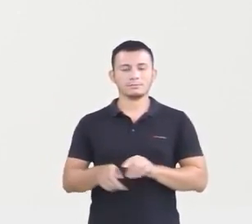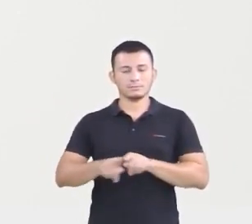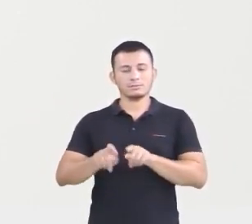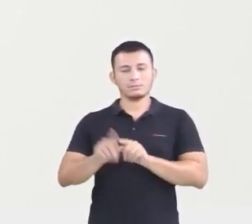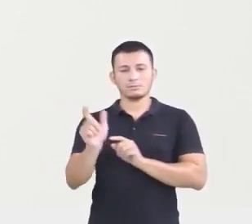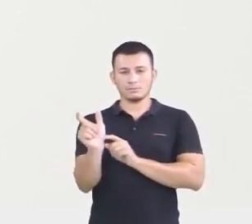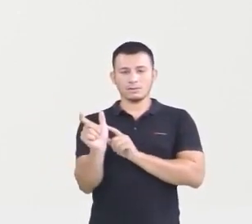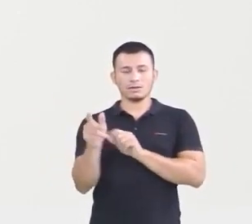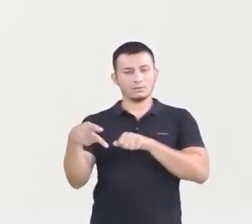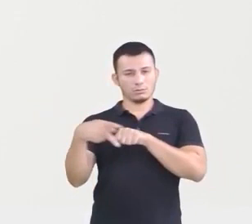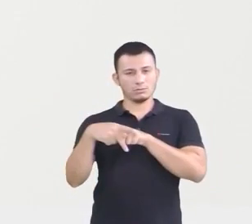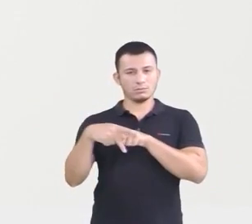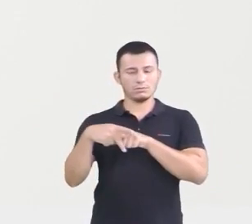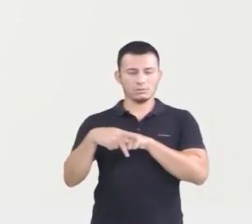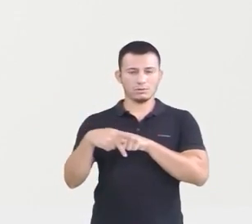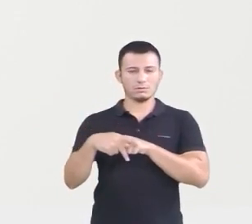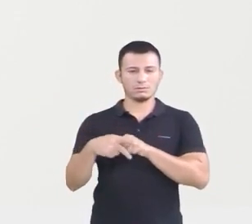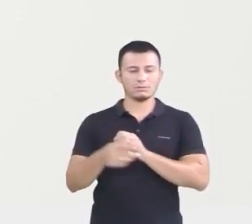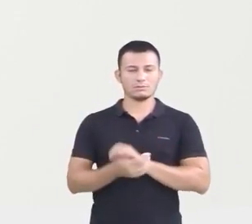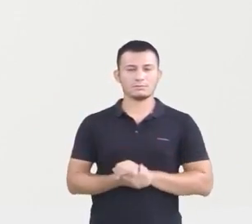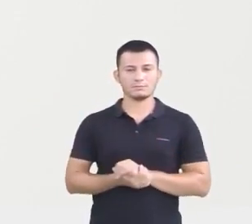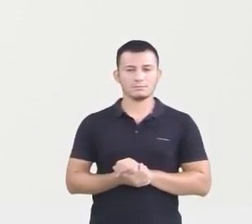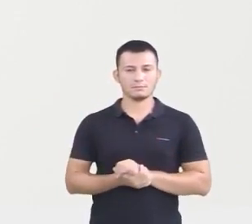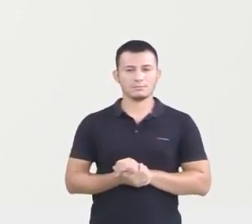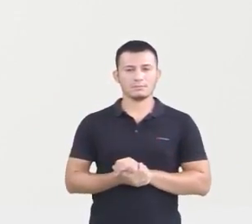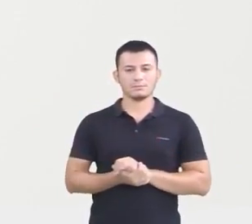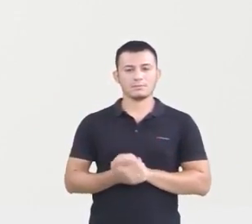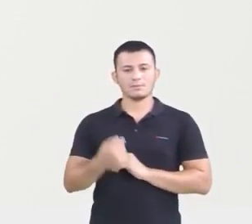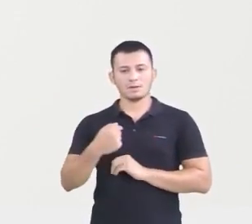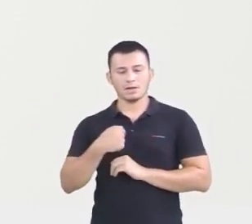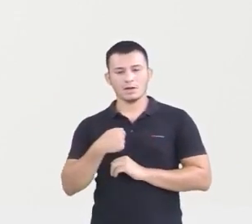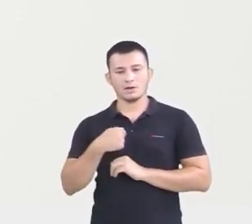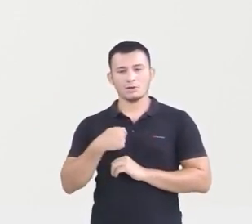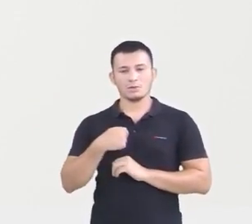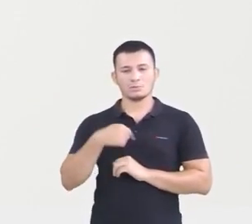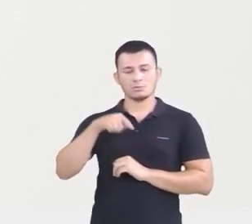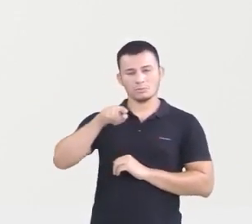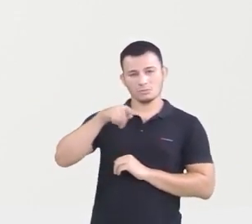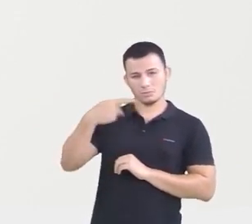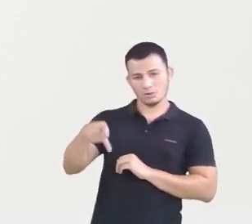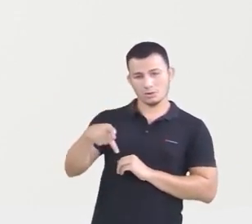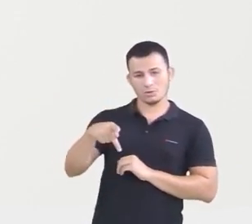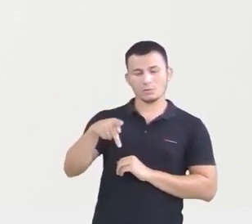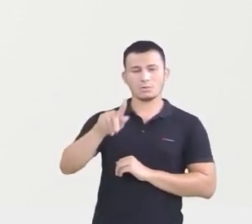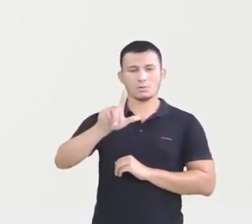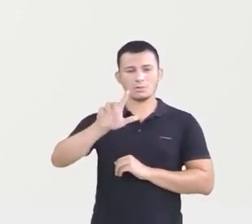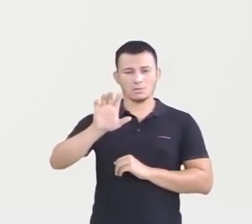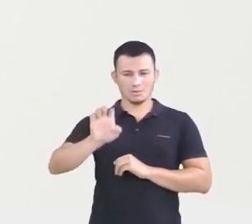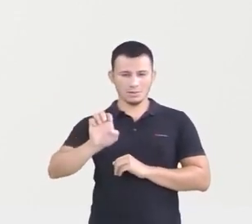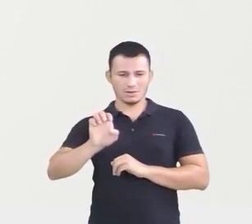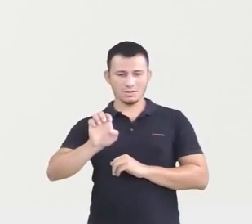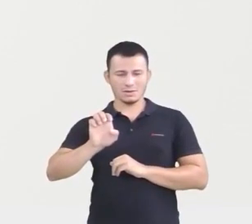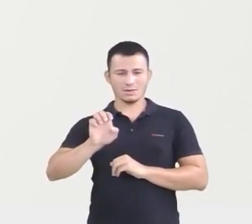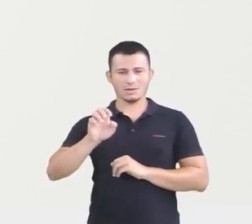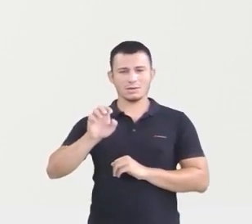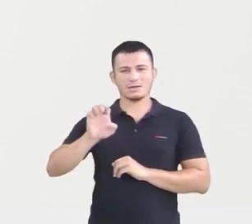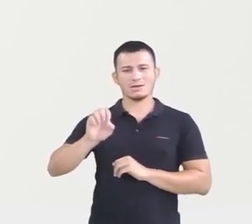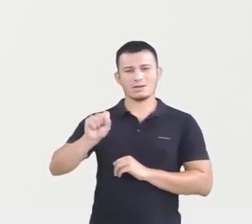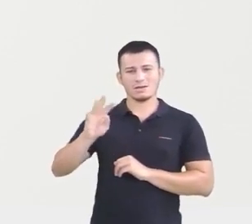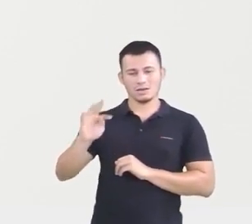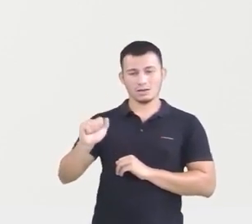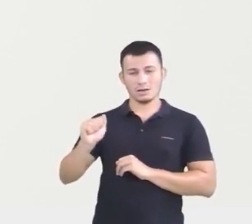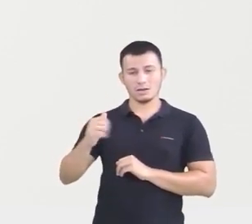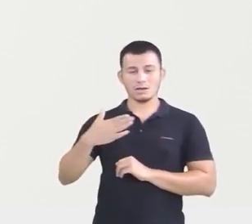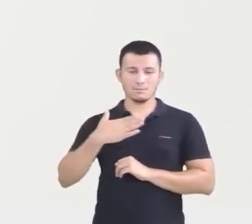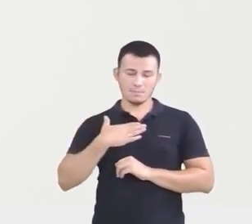termos, esses pronomes, teu, seu, lheu, esta e meu, que são